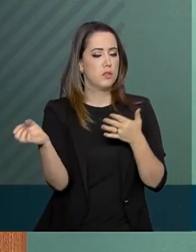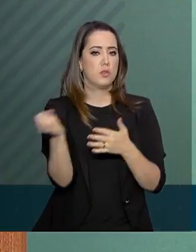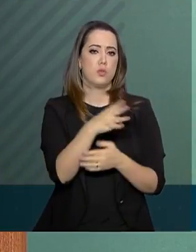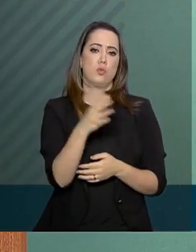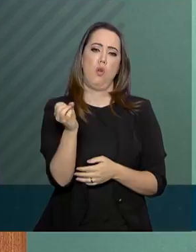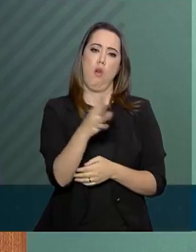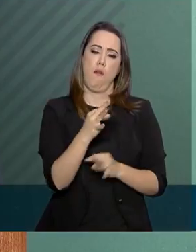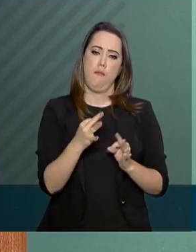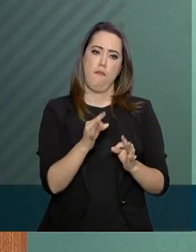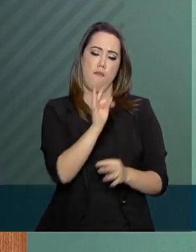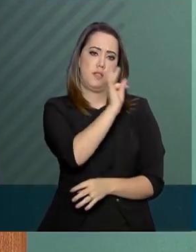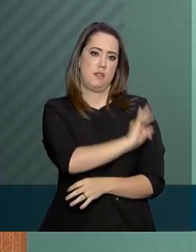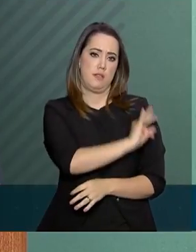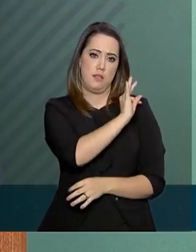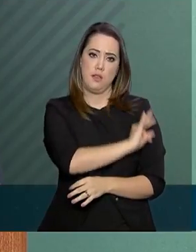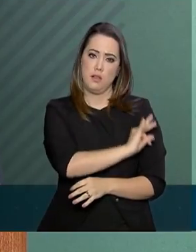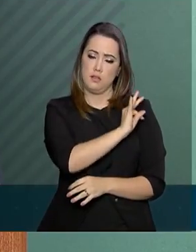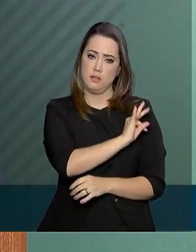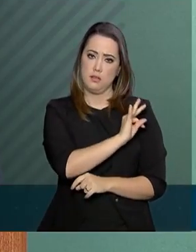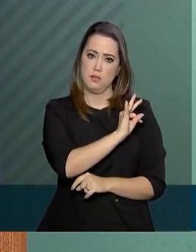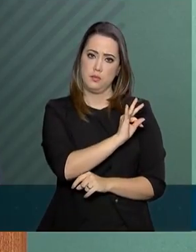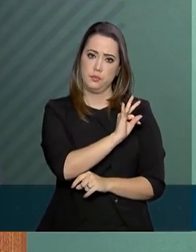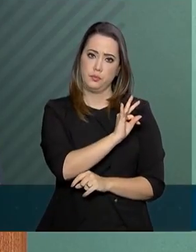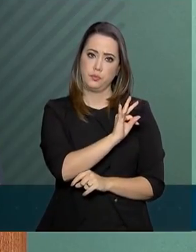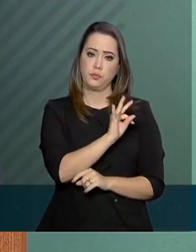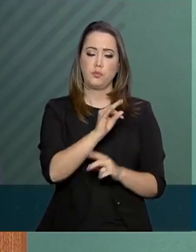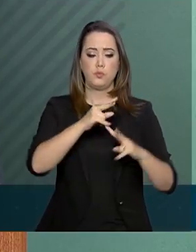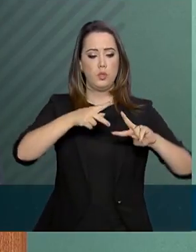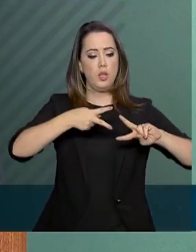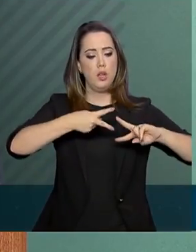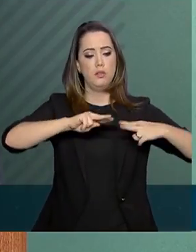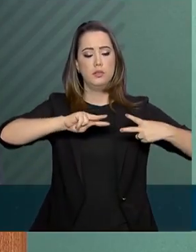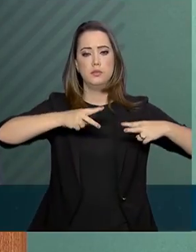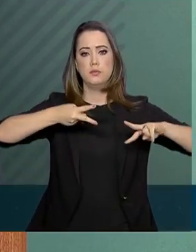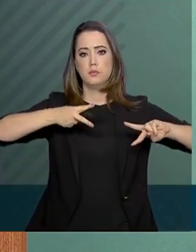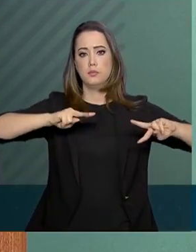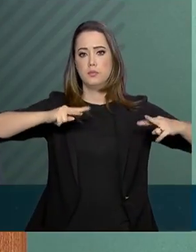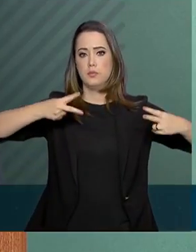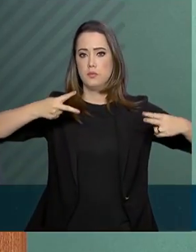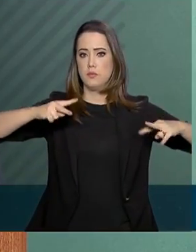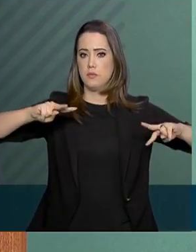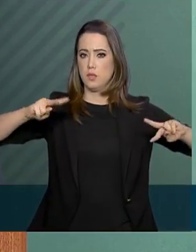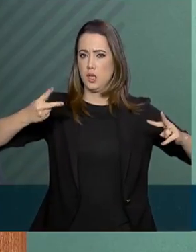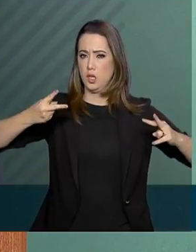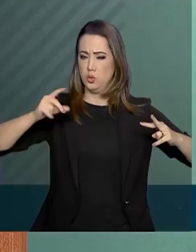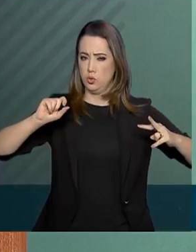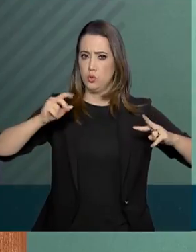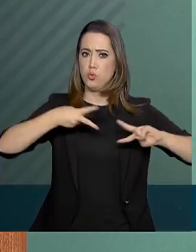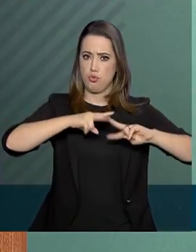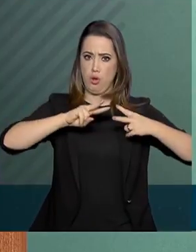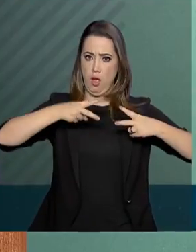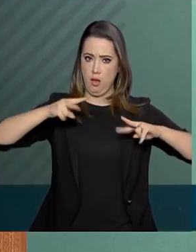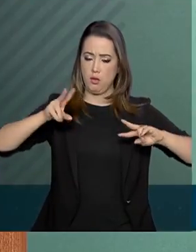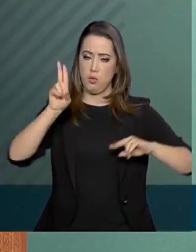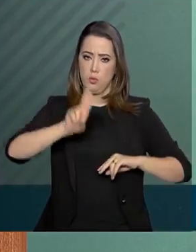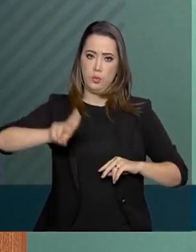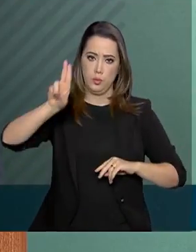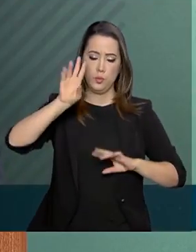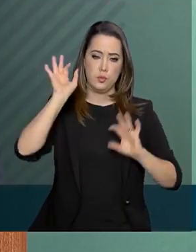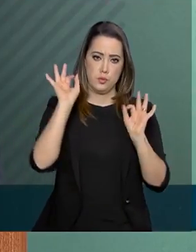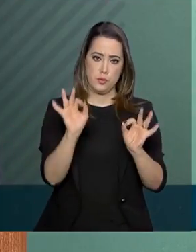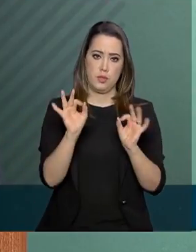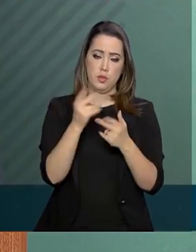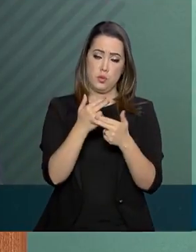de edição genômica genômica exatamente o uso sustentável dos recursos